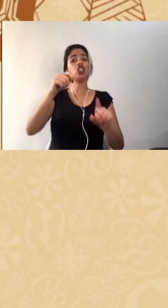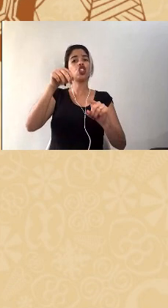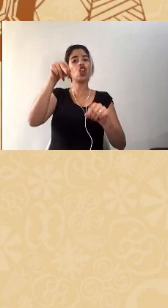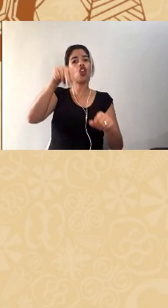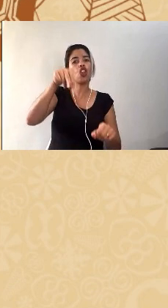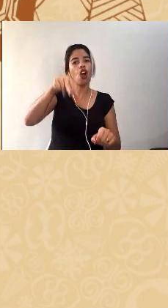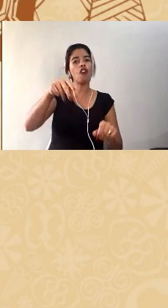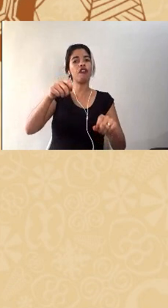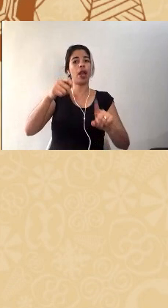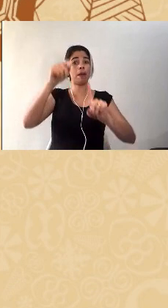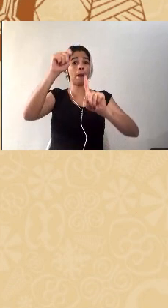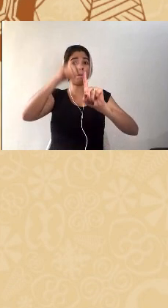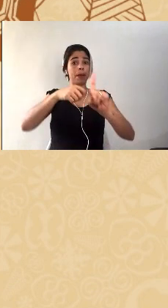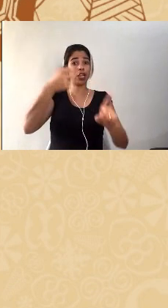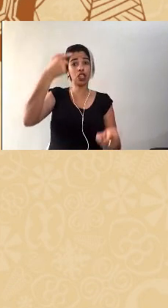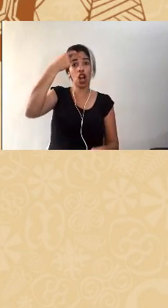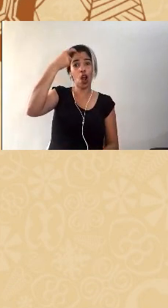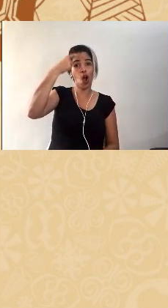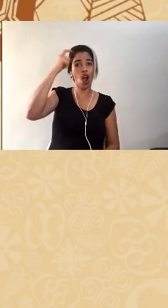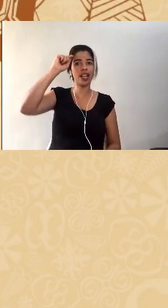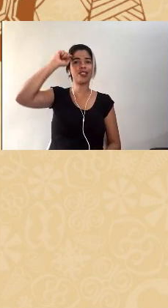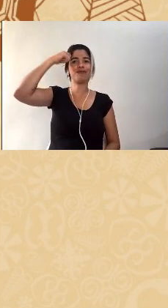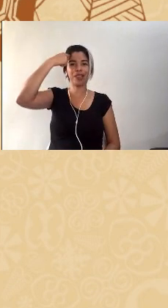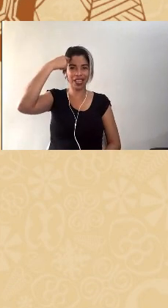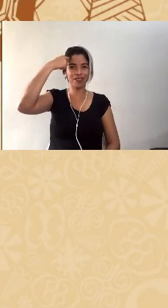Negra, e vão